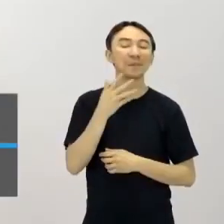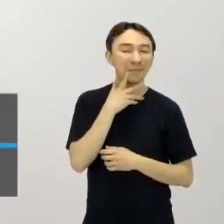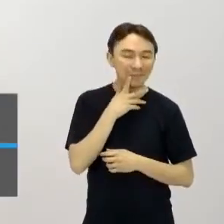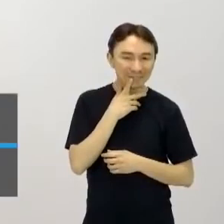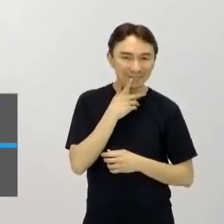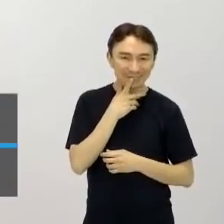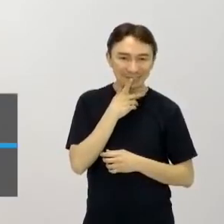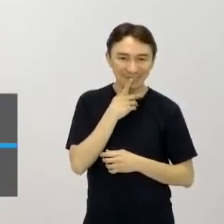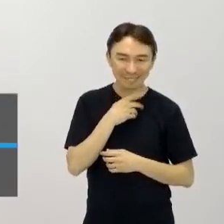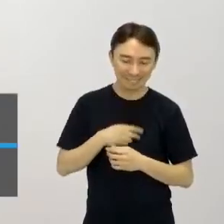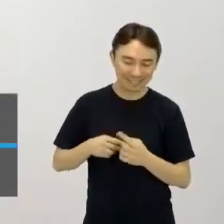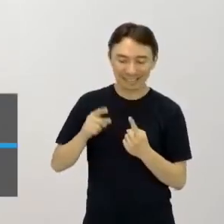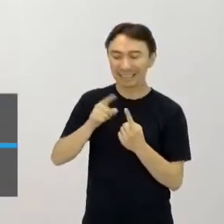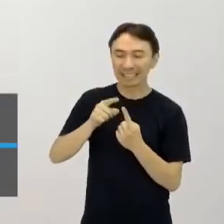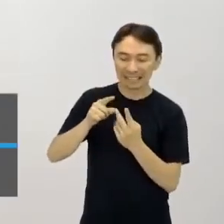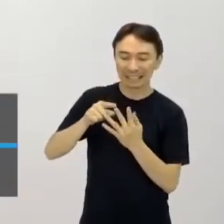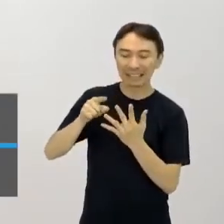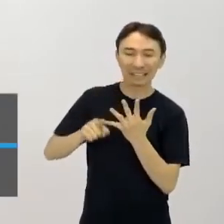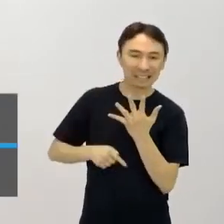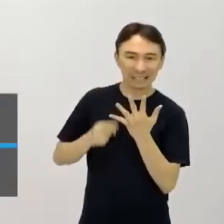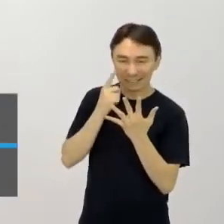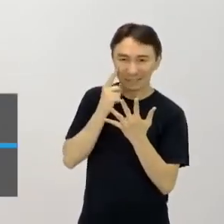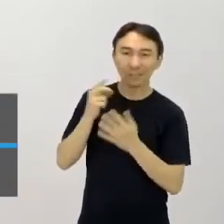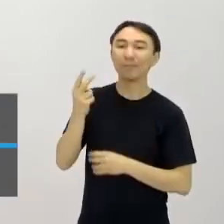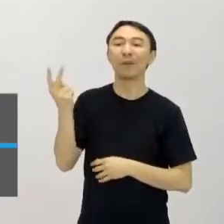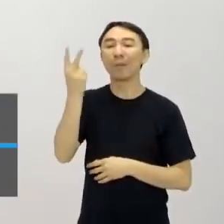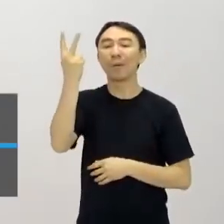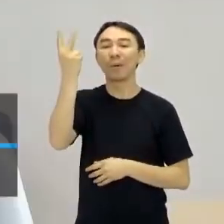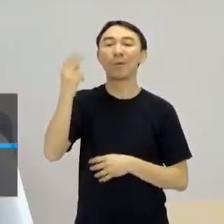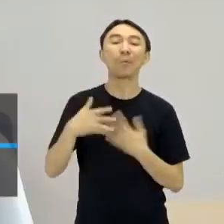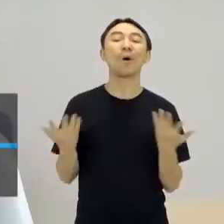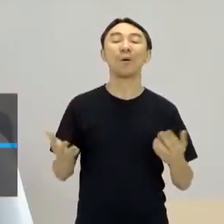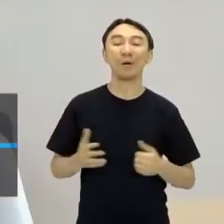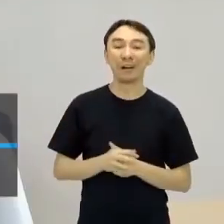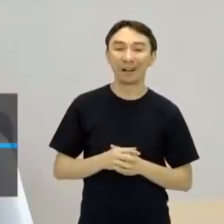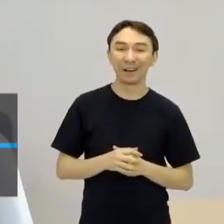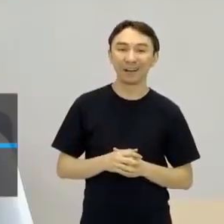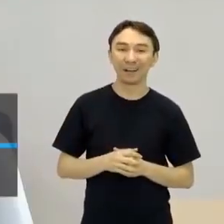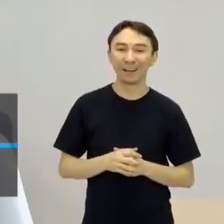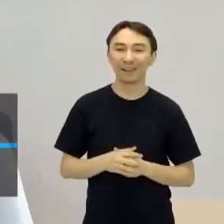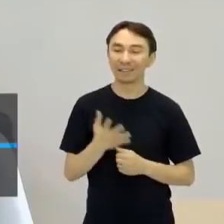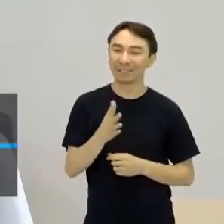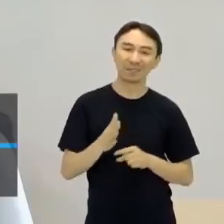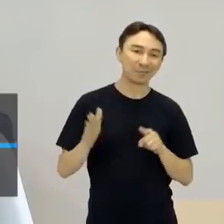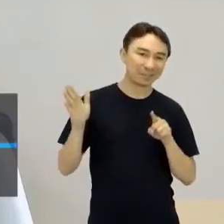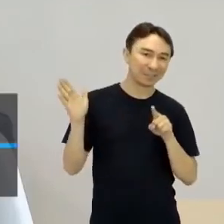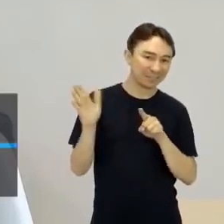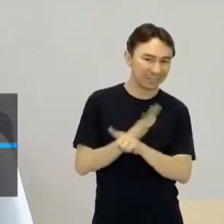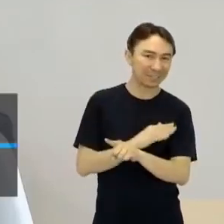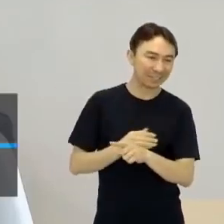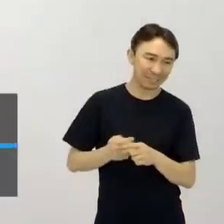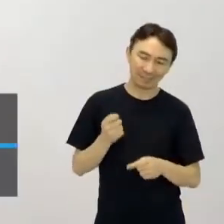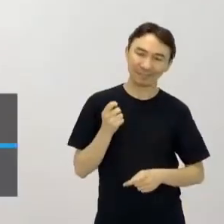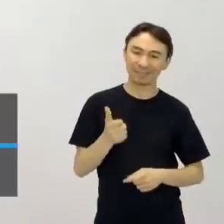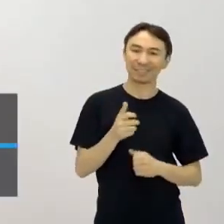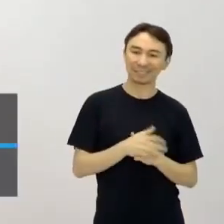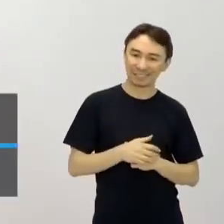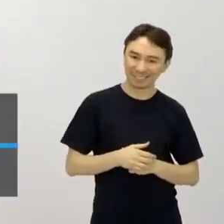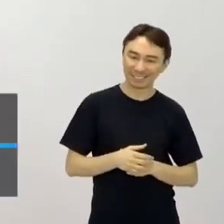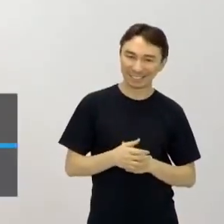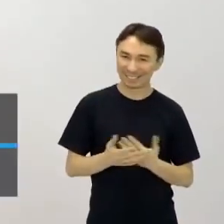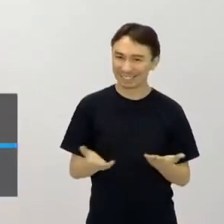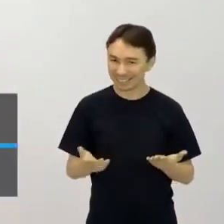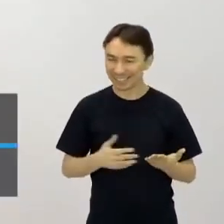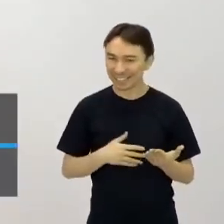é o valor dessa nota, Vivi? Já comentaram aí? Ainda não, que você acabou de perguntar, tem que dar um tempinho, Tony. Olha só, são 5